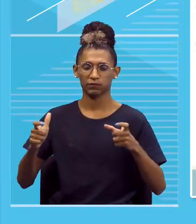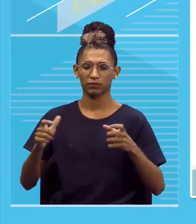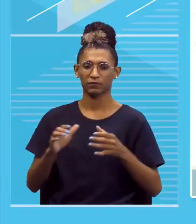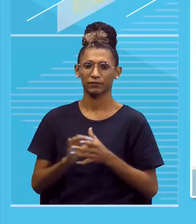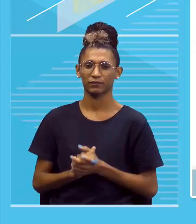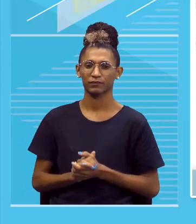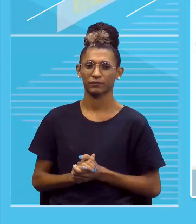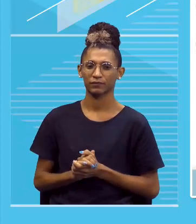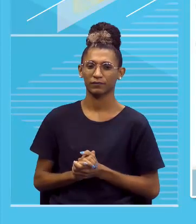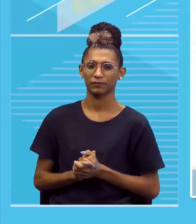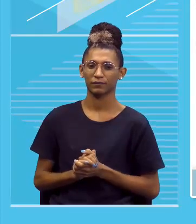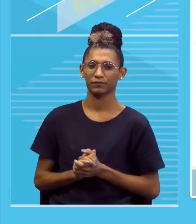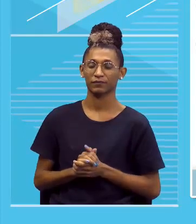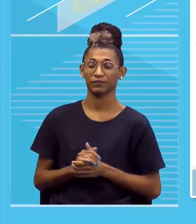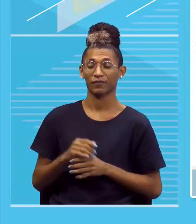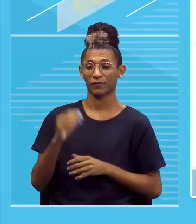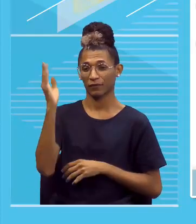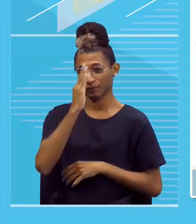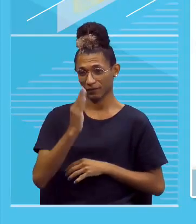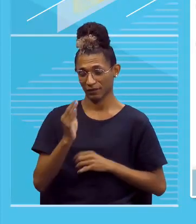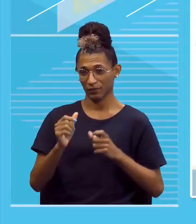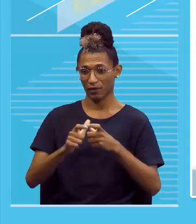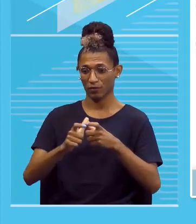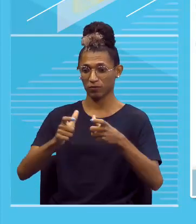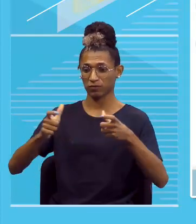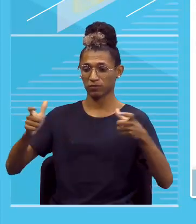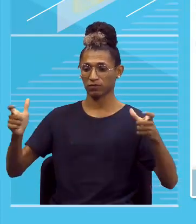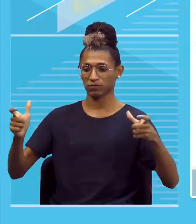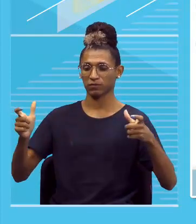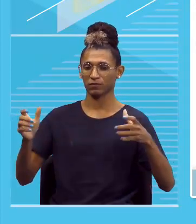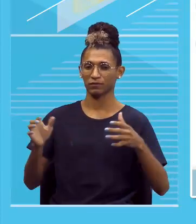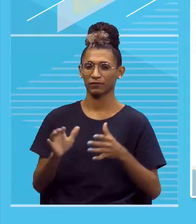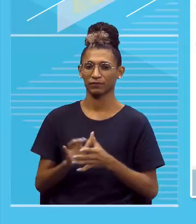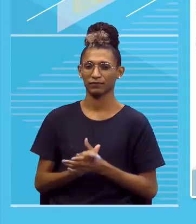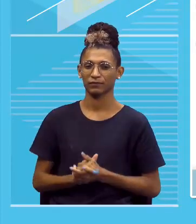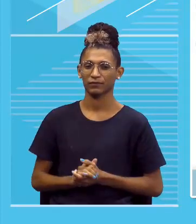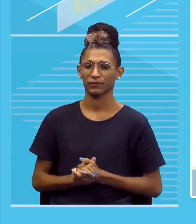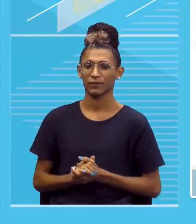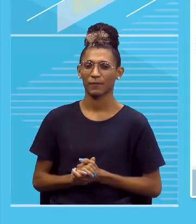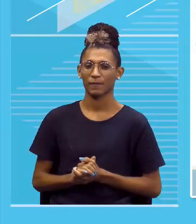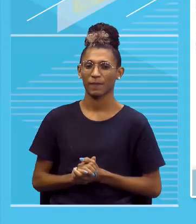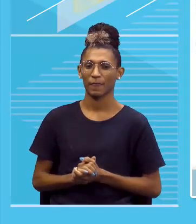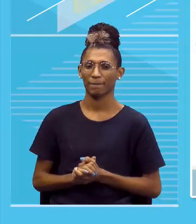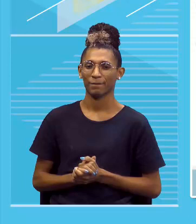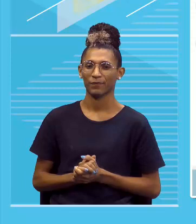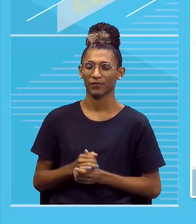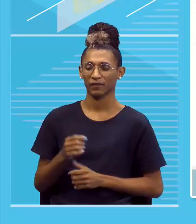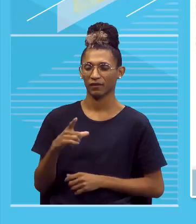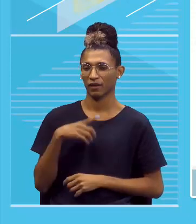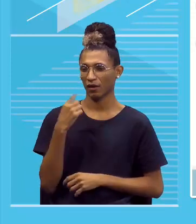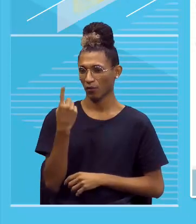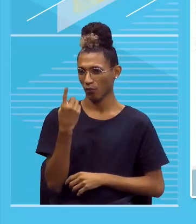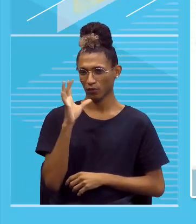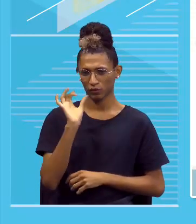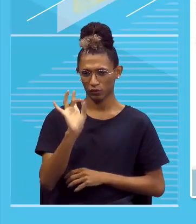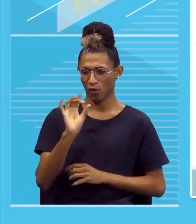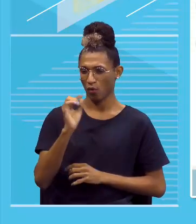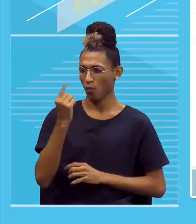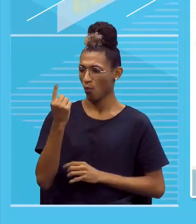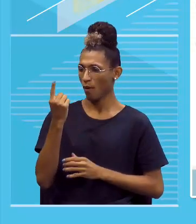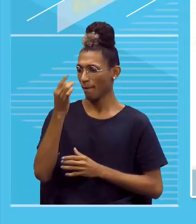O problema não é como o Brasil é grande o problema não é nem tanto tem uma grande Terra na mão de uma